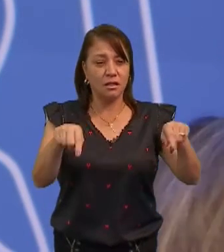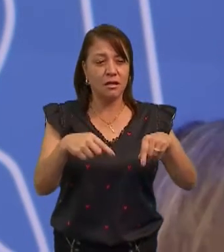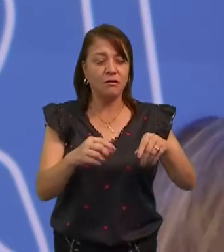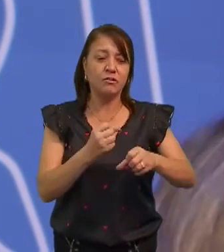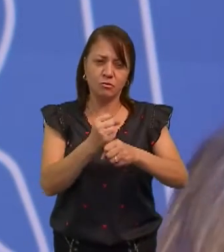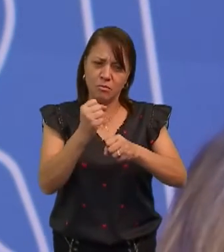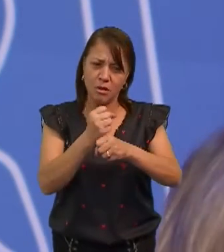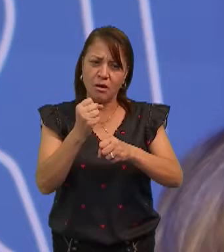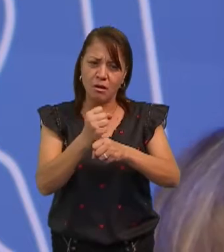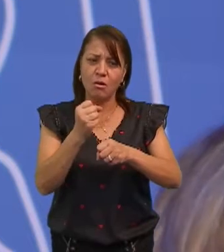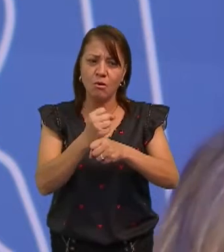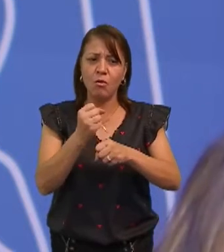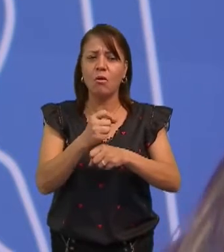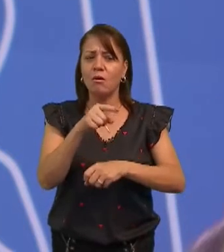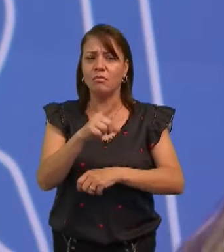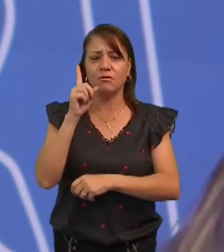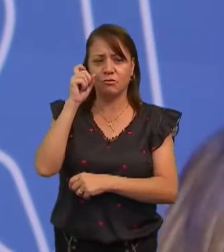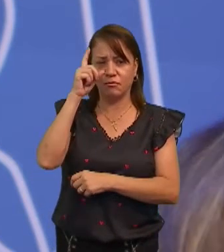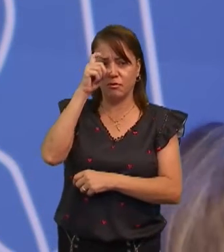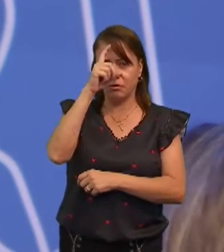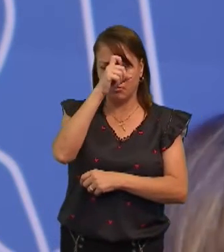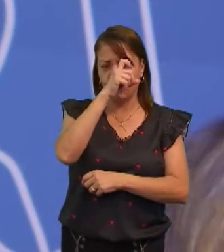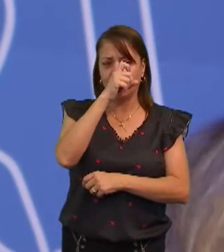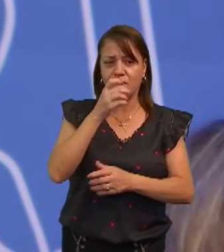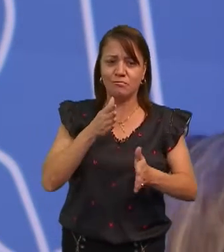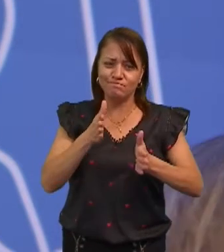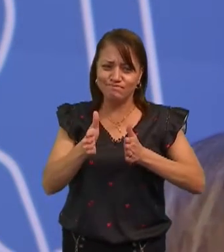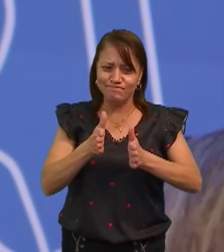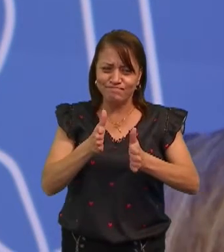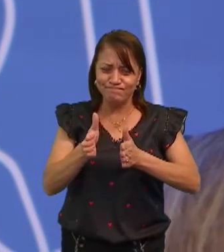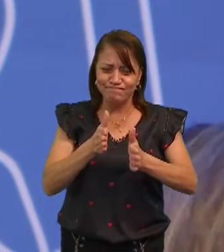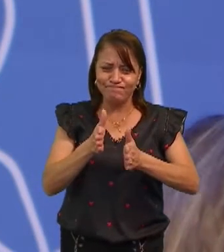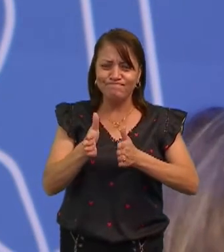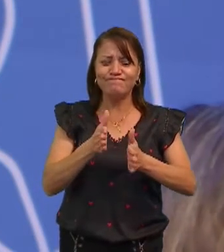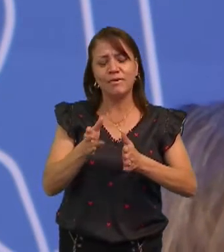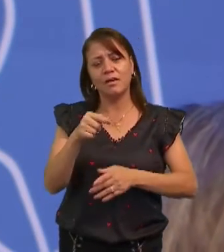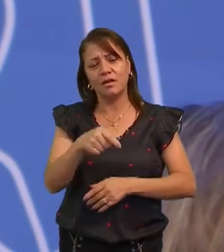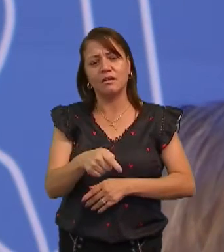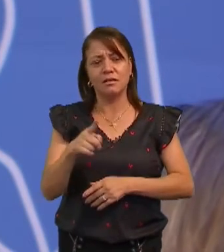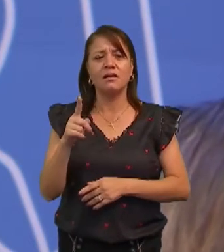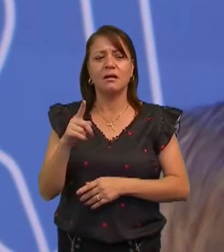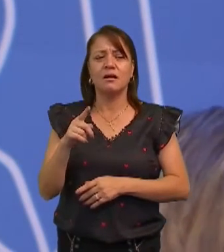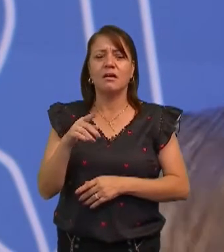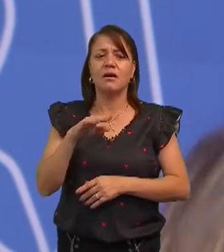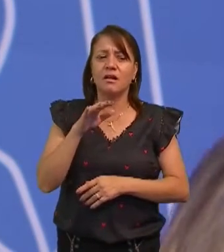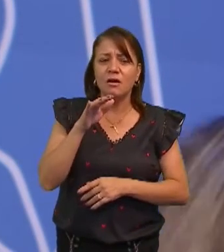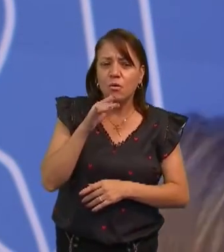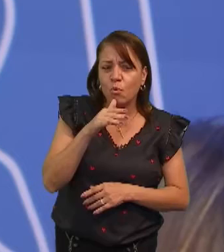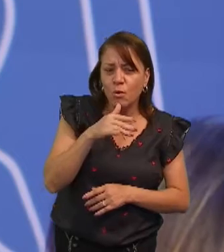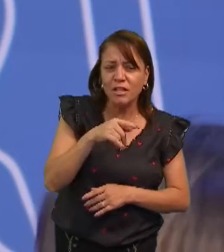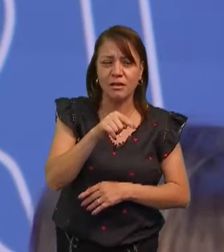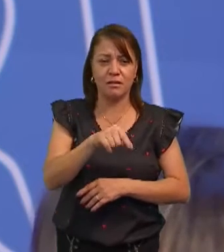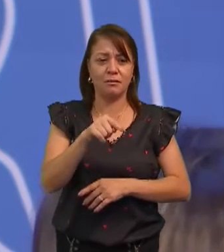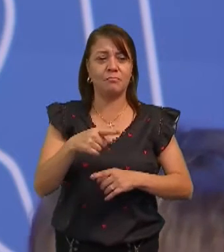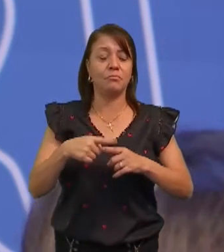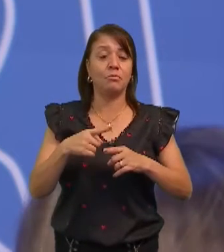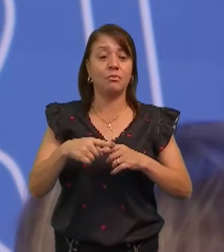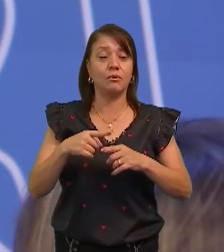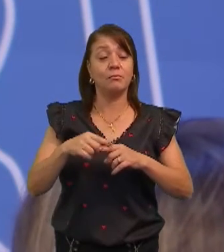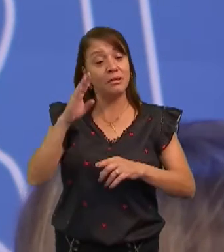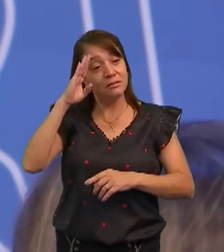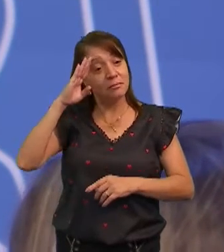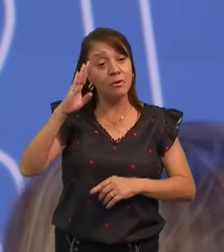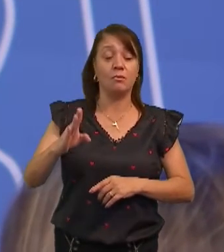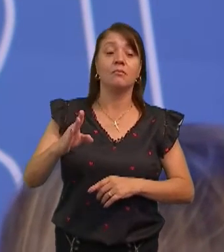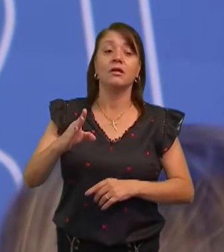enfim muito com muita dificuldade de locomoção do acesso realmente com relação aos idosos que utilizam muitas unidades básicas de saúde na nossa